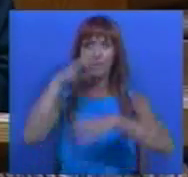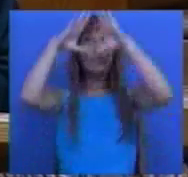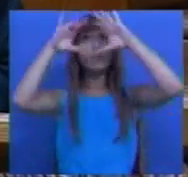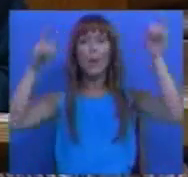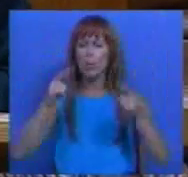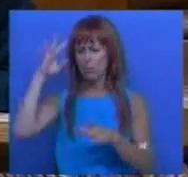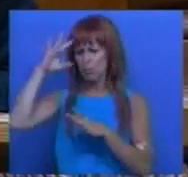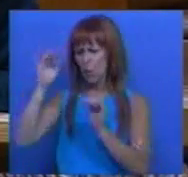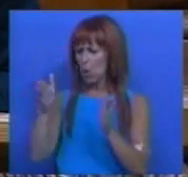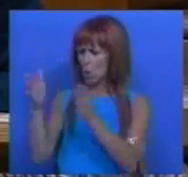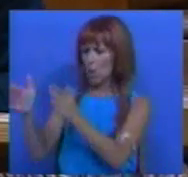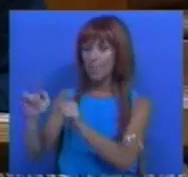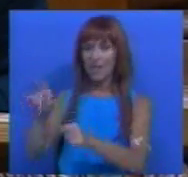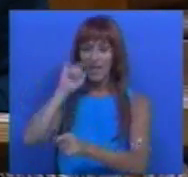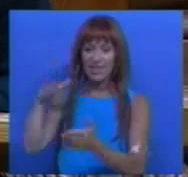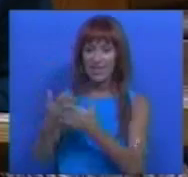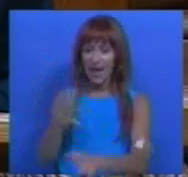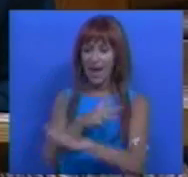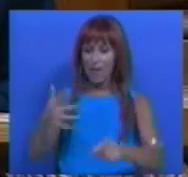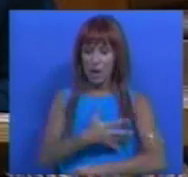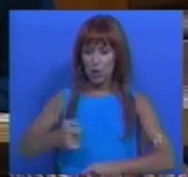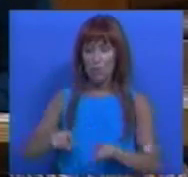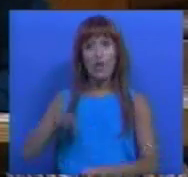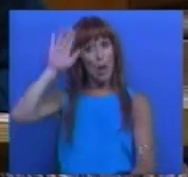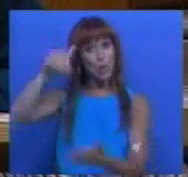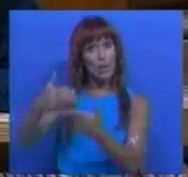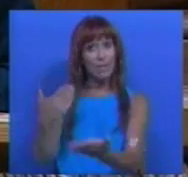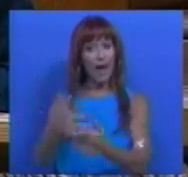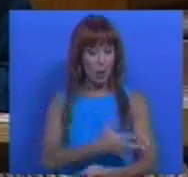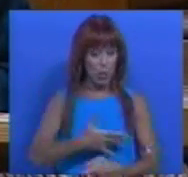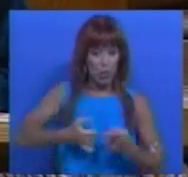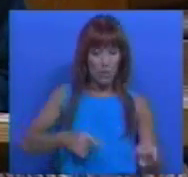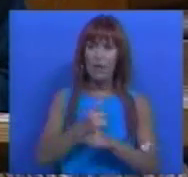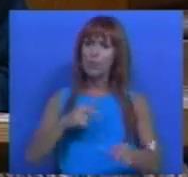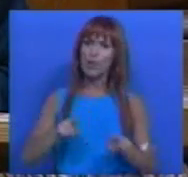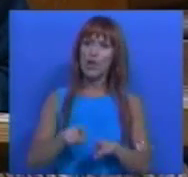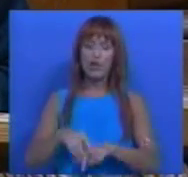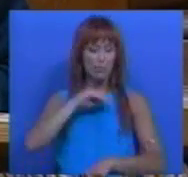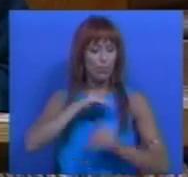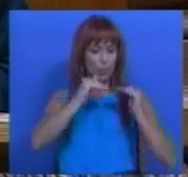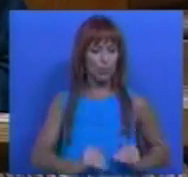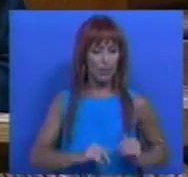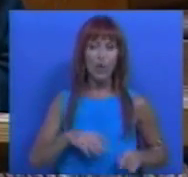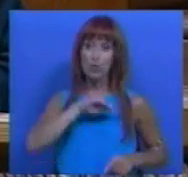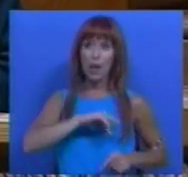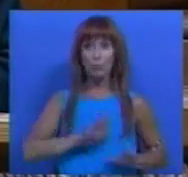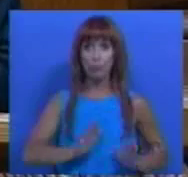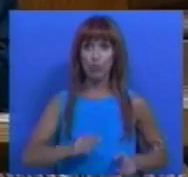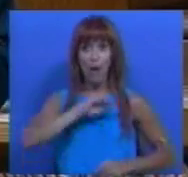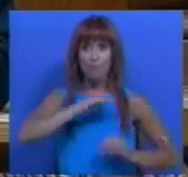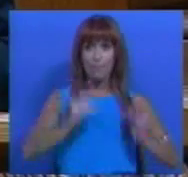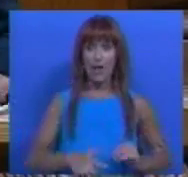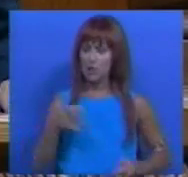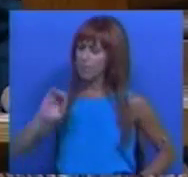ideologia extremista que garante que o aumento do desemprego é a solução para o desemprego, porque baixa os salários num país de salários baixos,